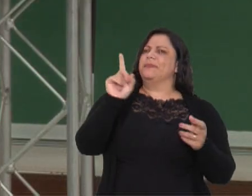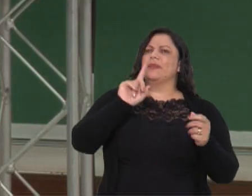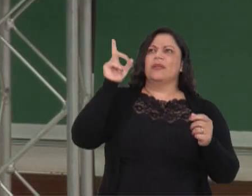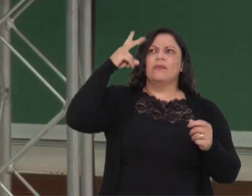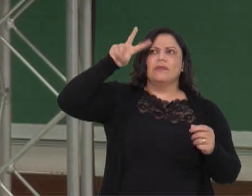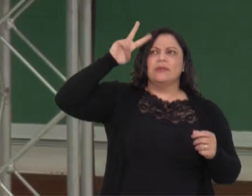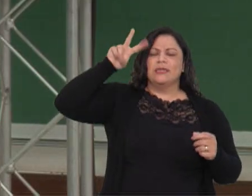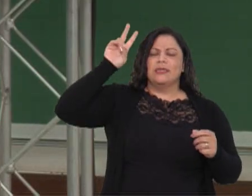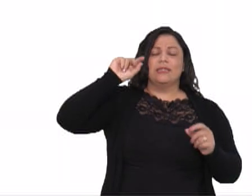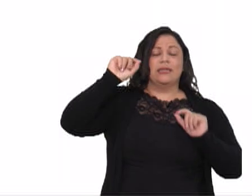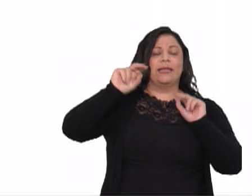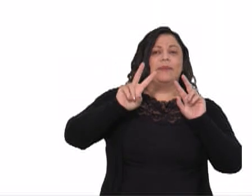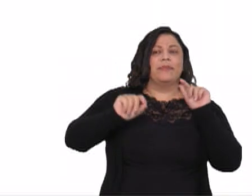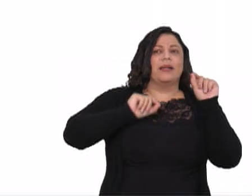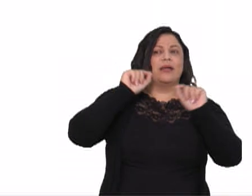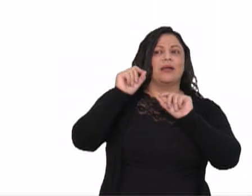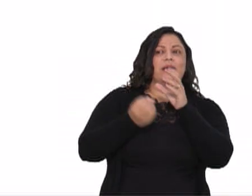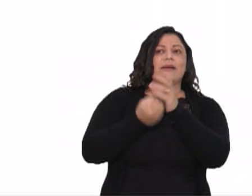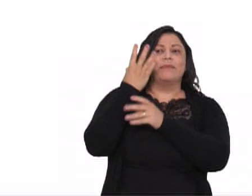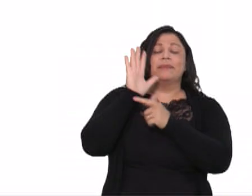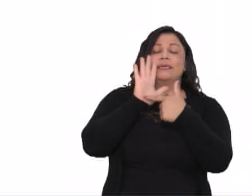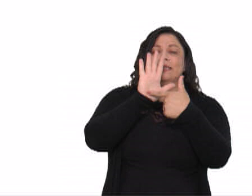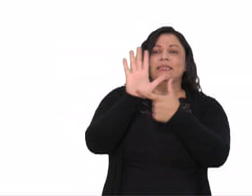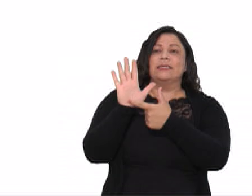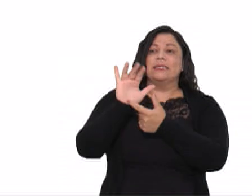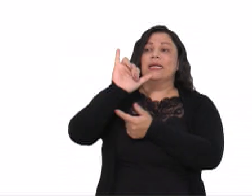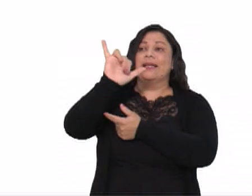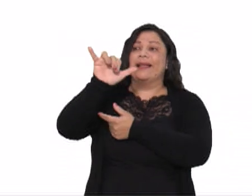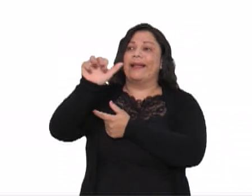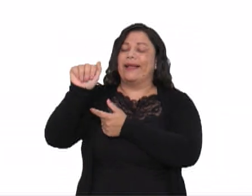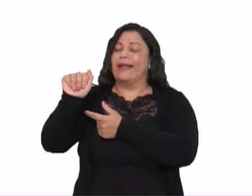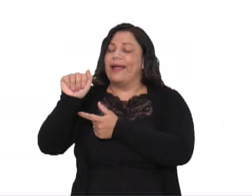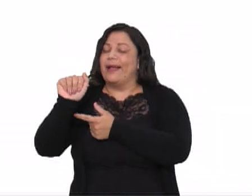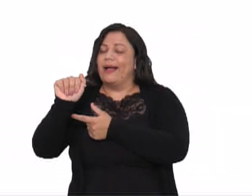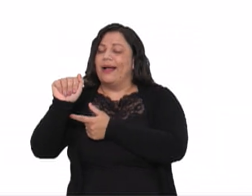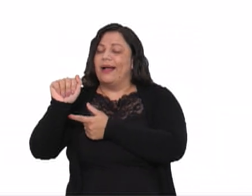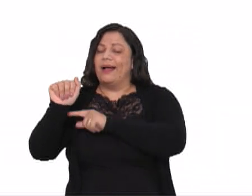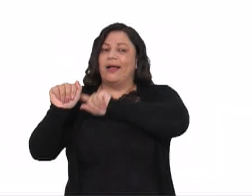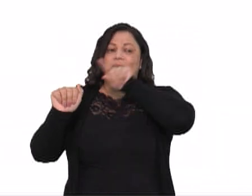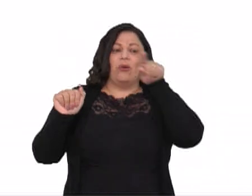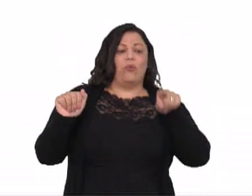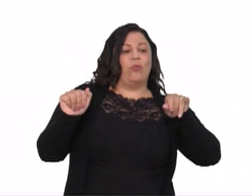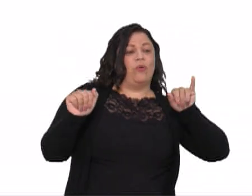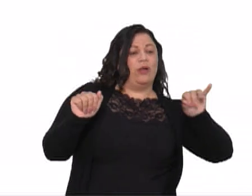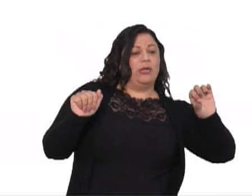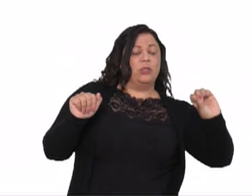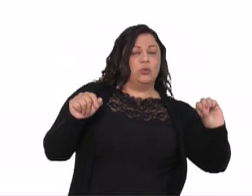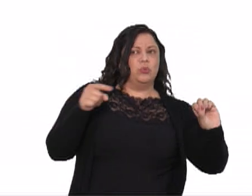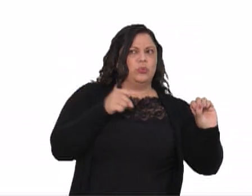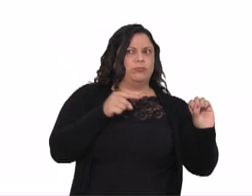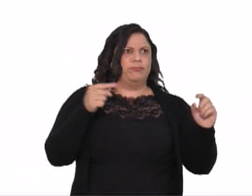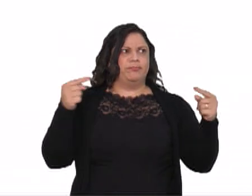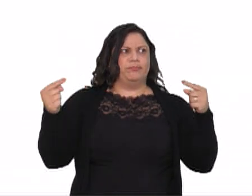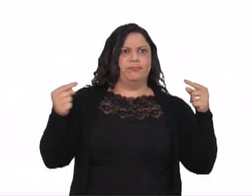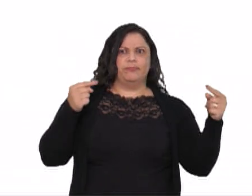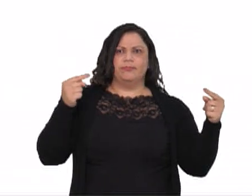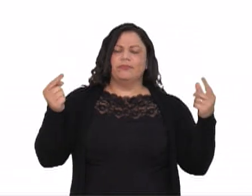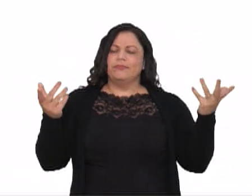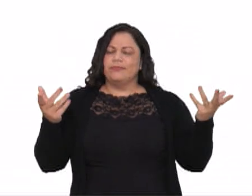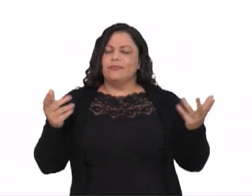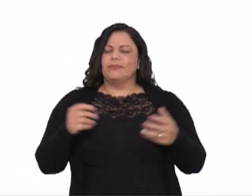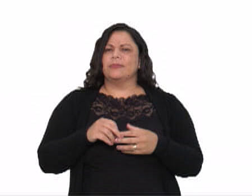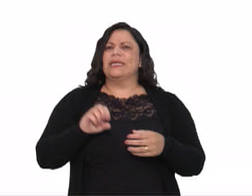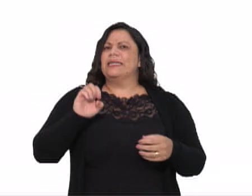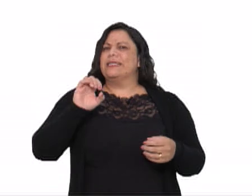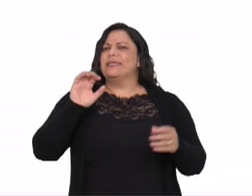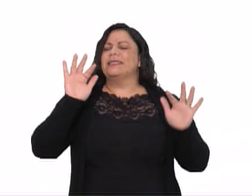iá, apareceu o iô. O iá e o iô, geralmente você vai colocar o acento. E se terminar